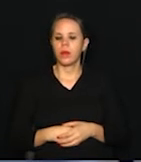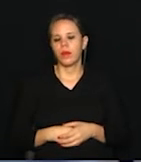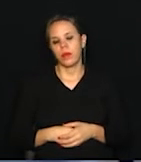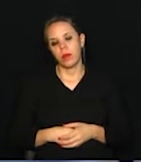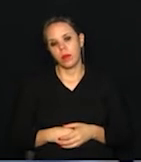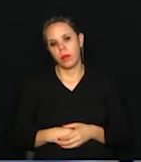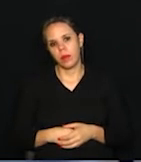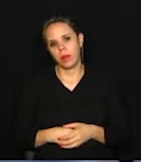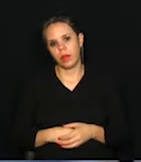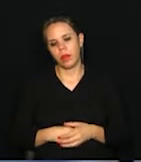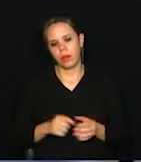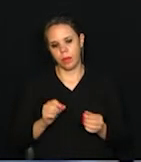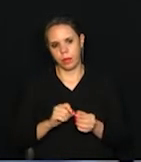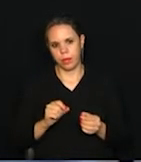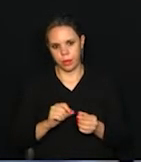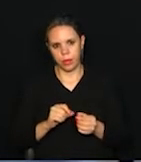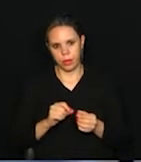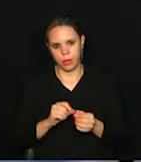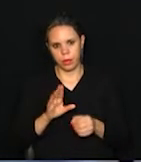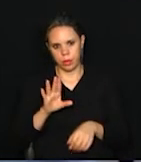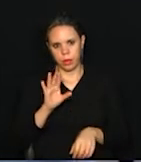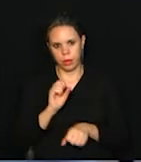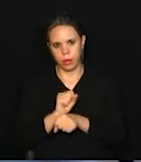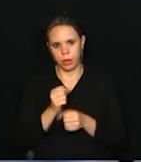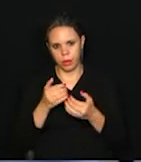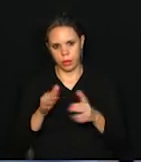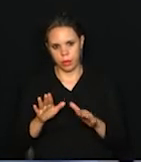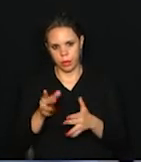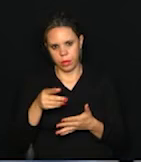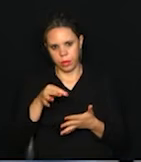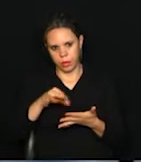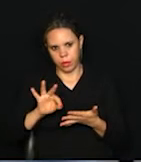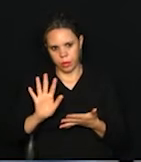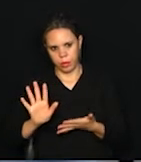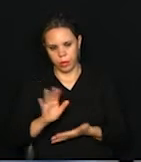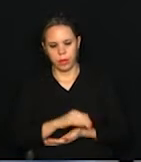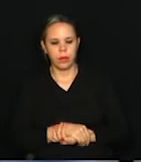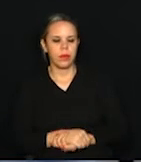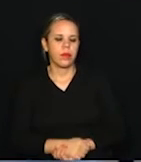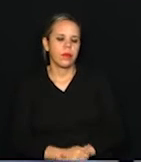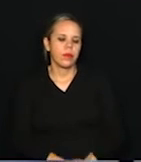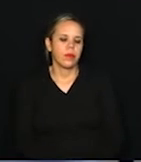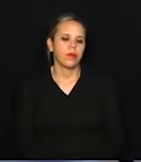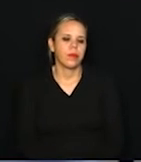Nós já faremos e apenas um instante para corrigir.